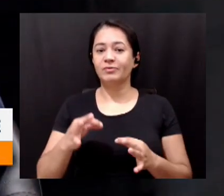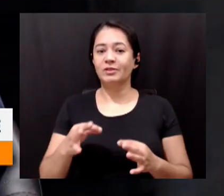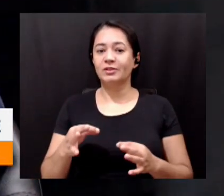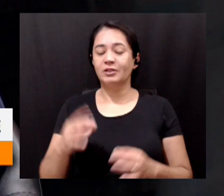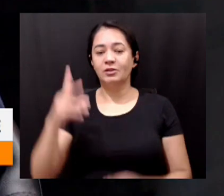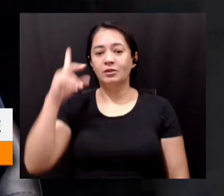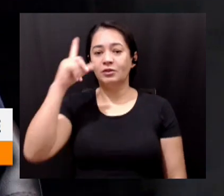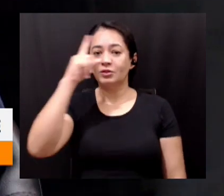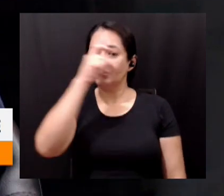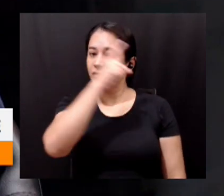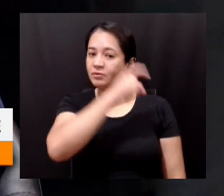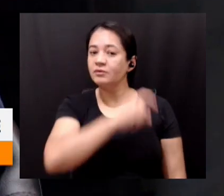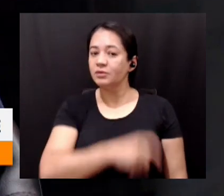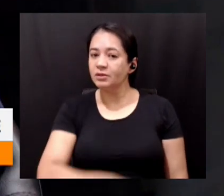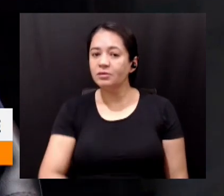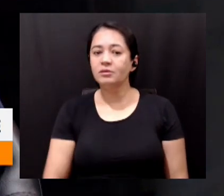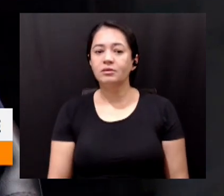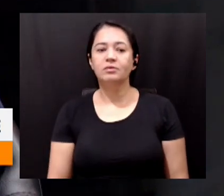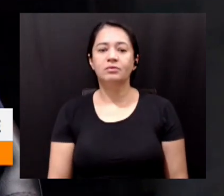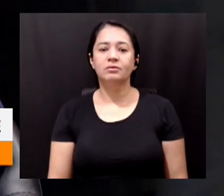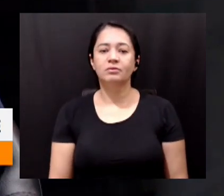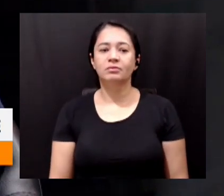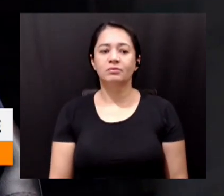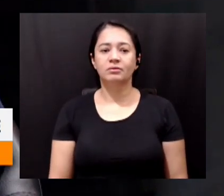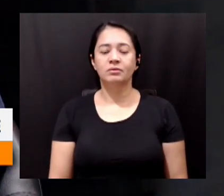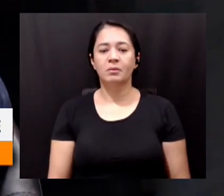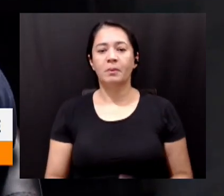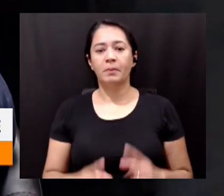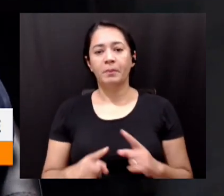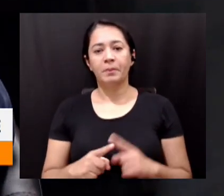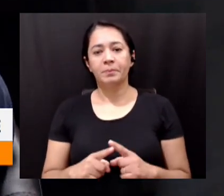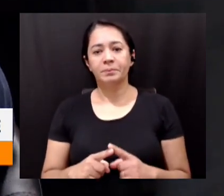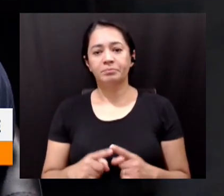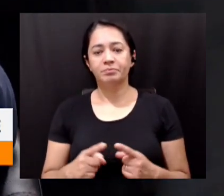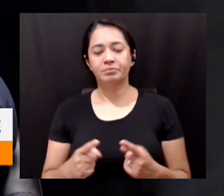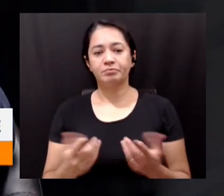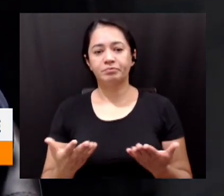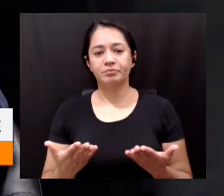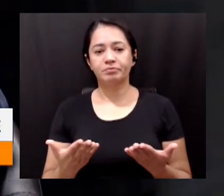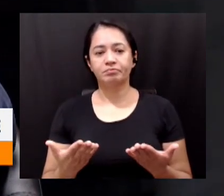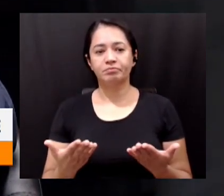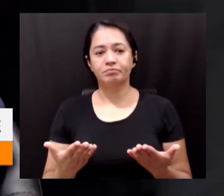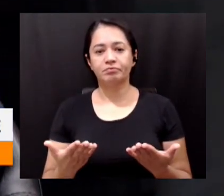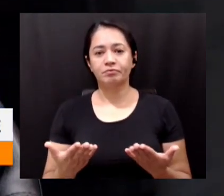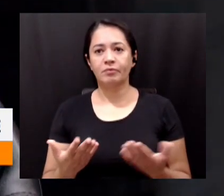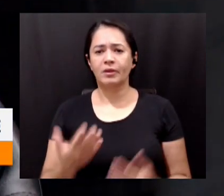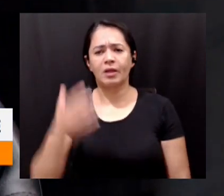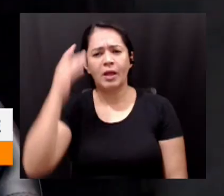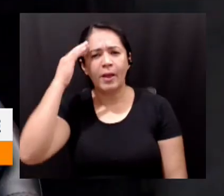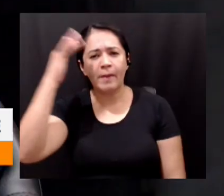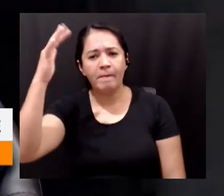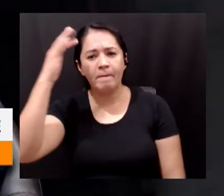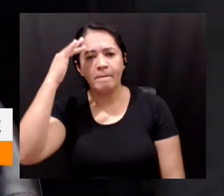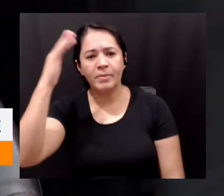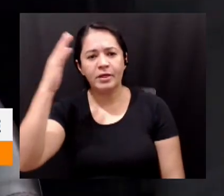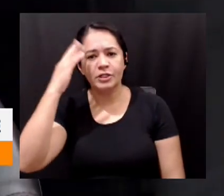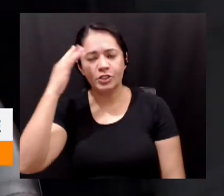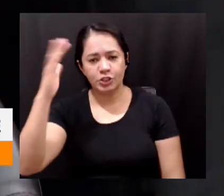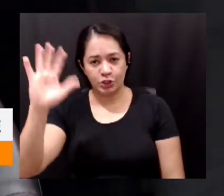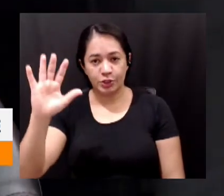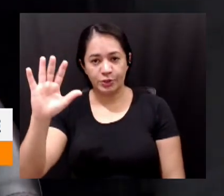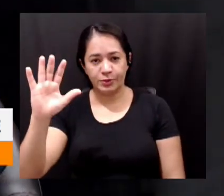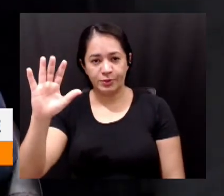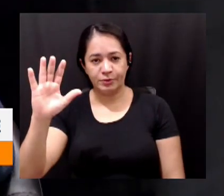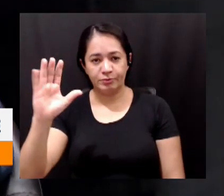delicada. Muito delicada. É verdade. Porque vamos imaginar no Código de Defesa do Consumidor, né? Porque isso tudo